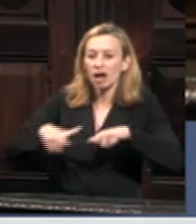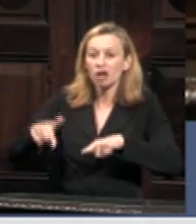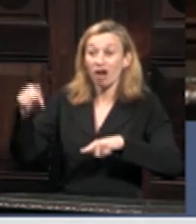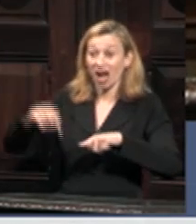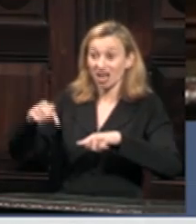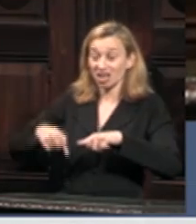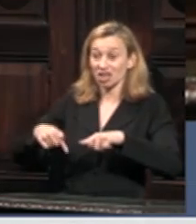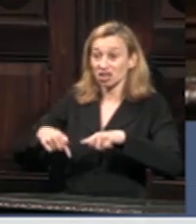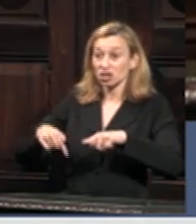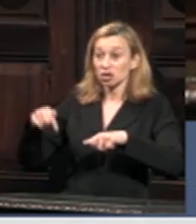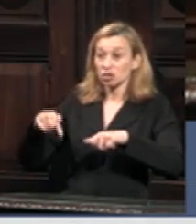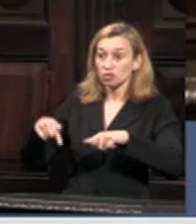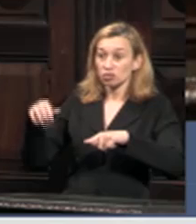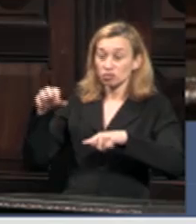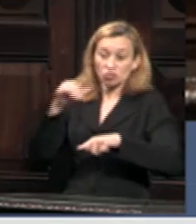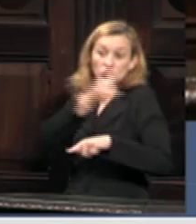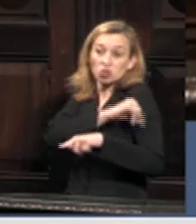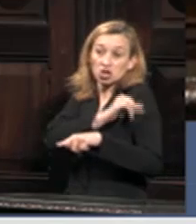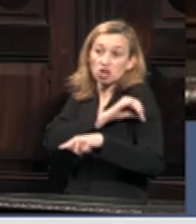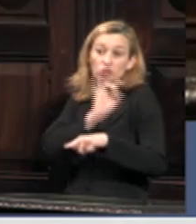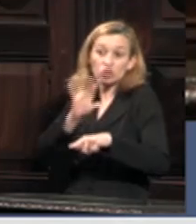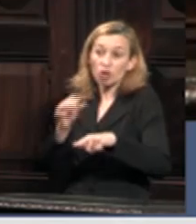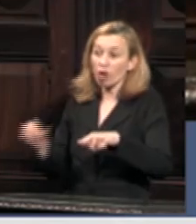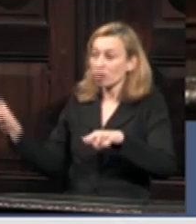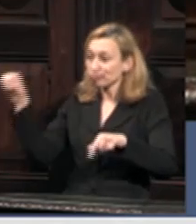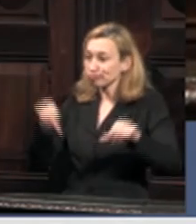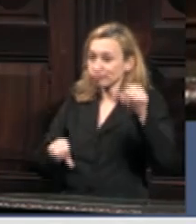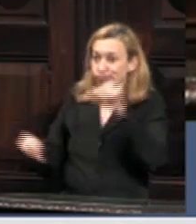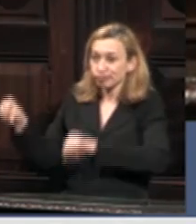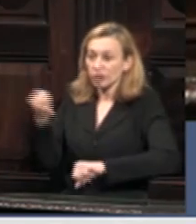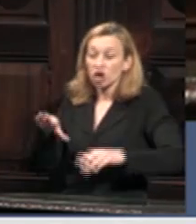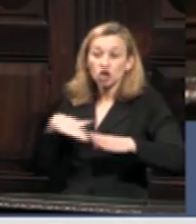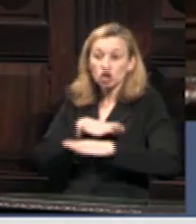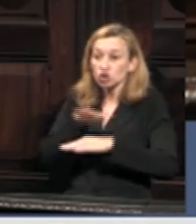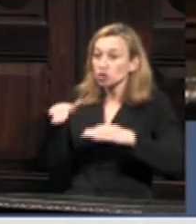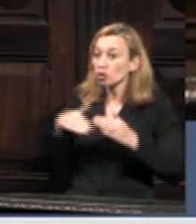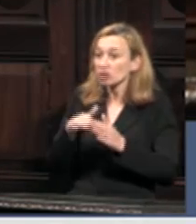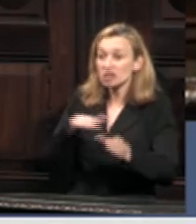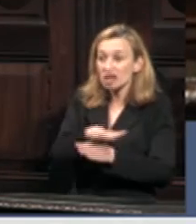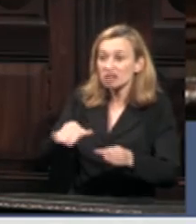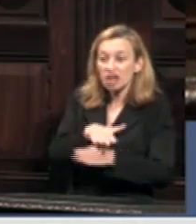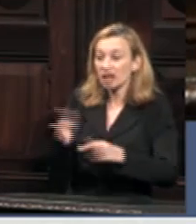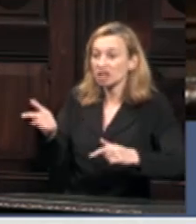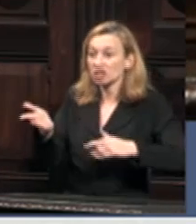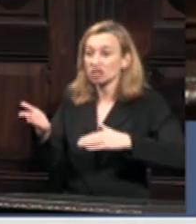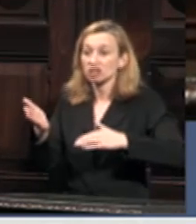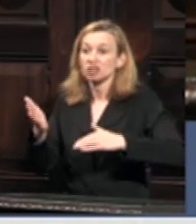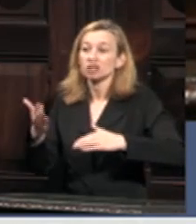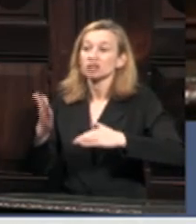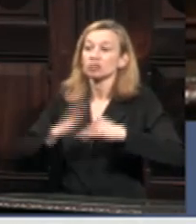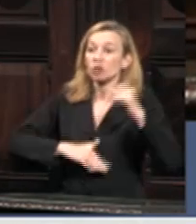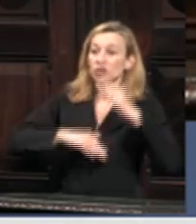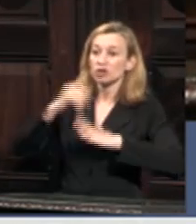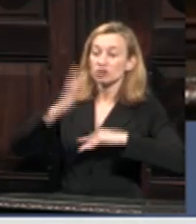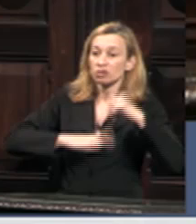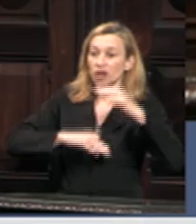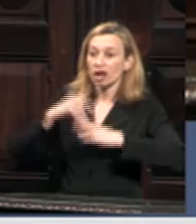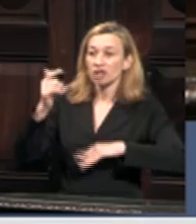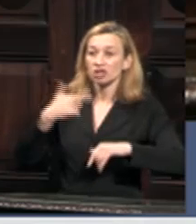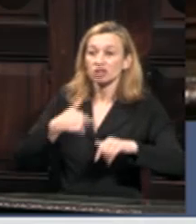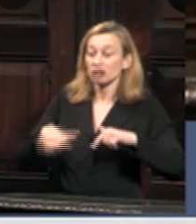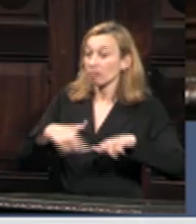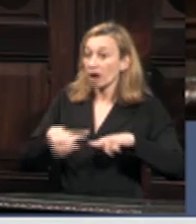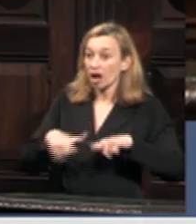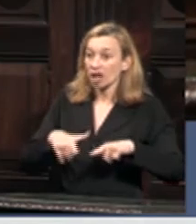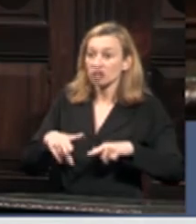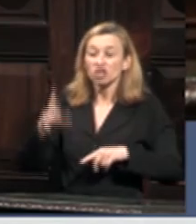para o buraco com perda de empregos em todas as áreas, com famílias desesperadas, com chefes de